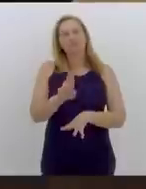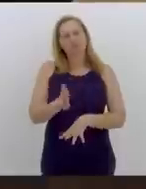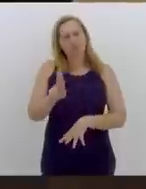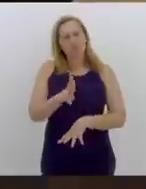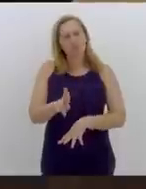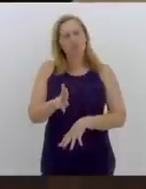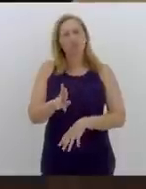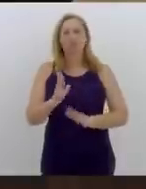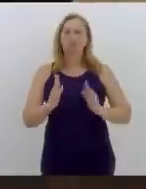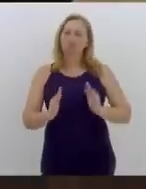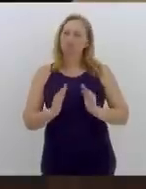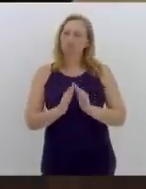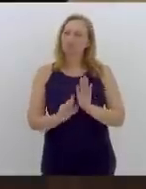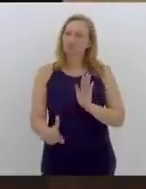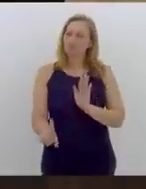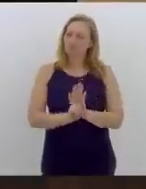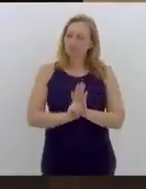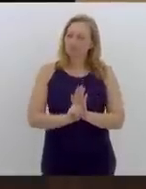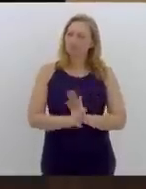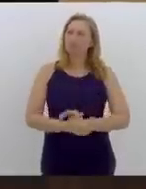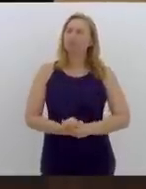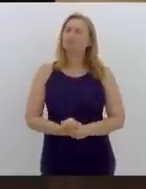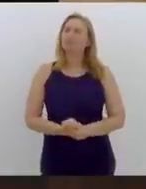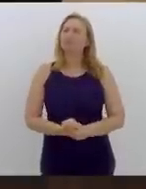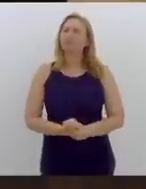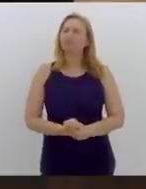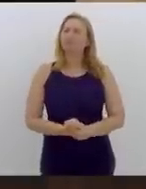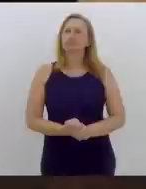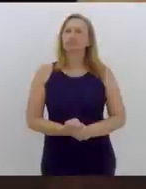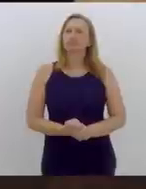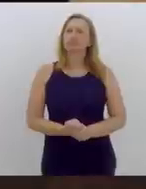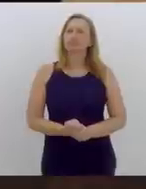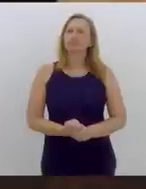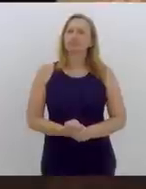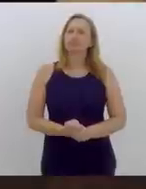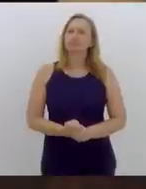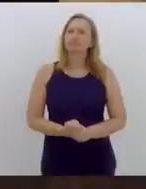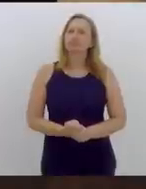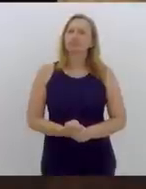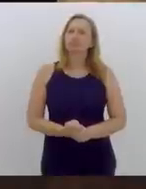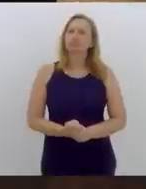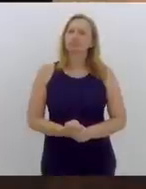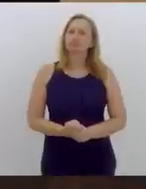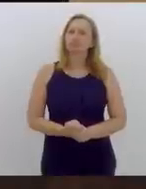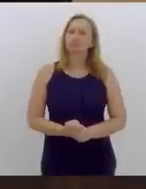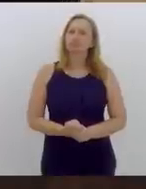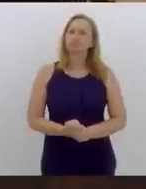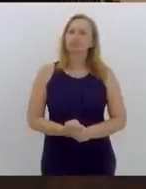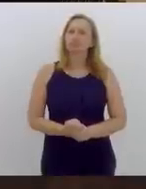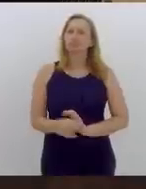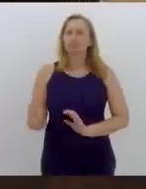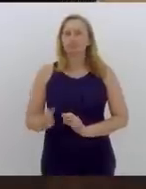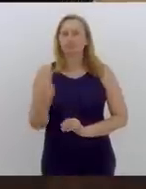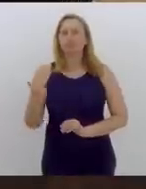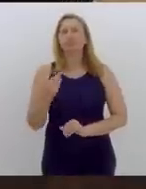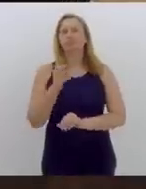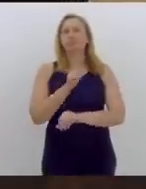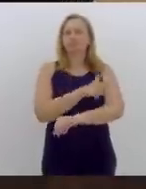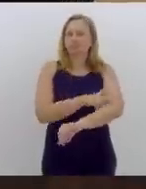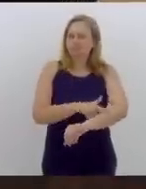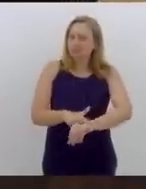casa Legislativa tá bom É aqui a gente prima pela pela educação